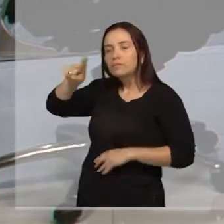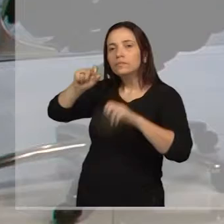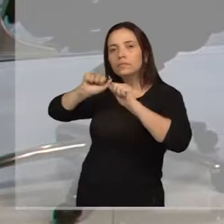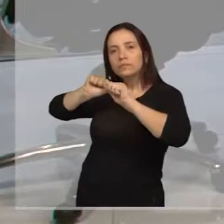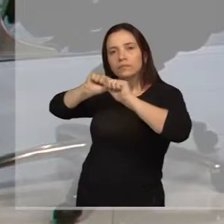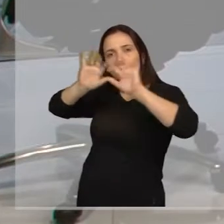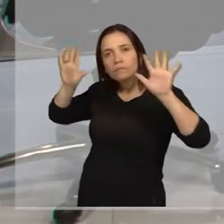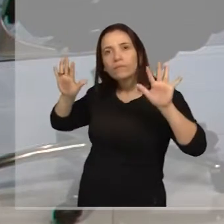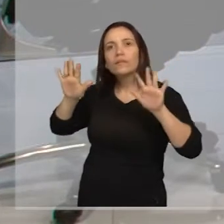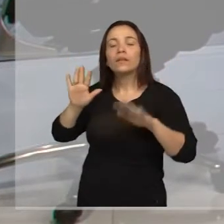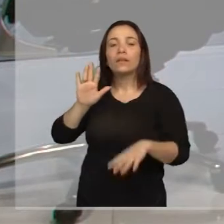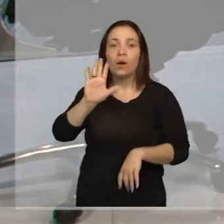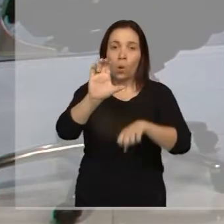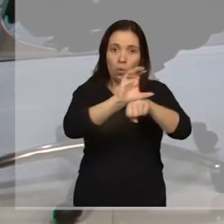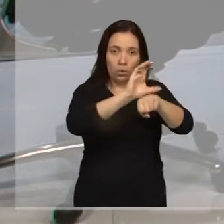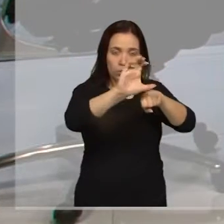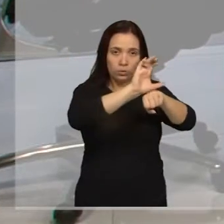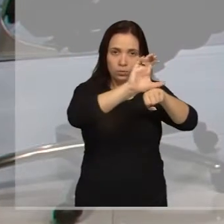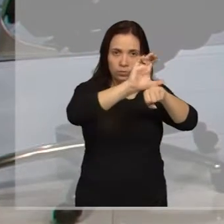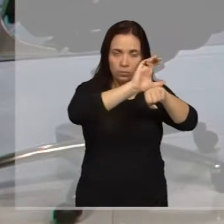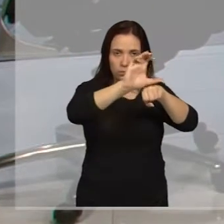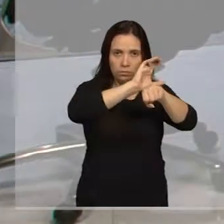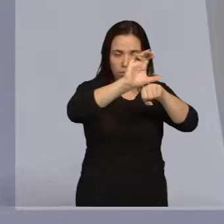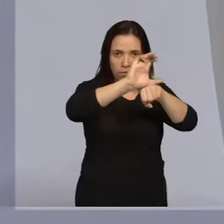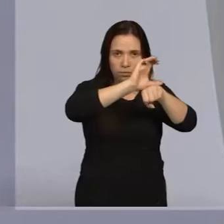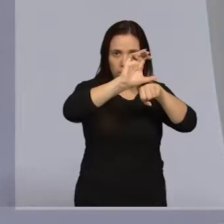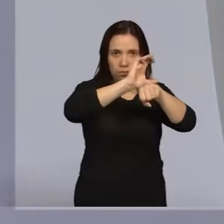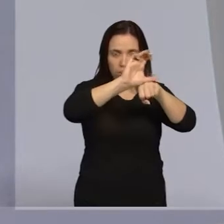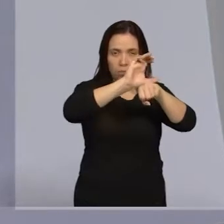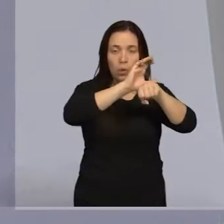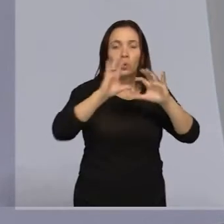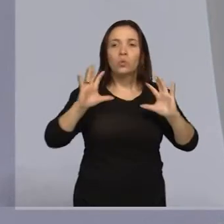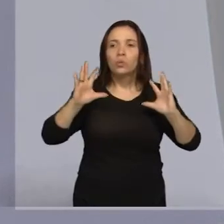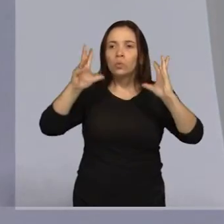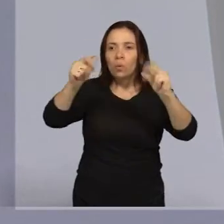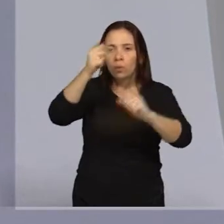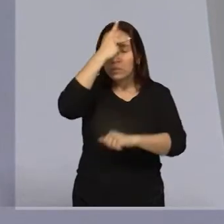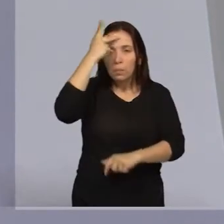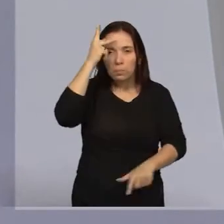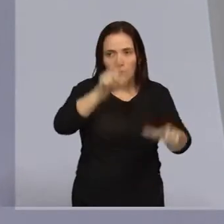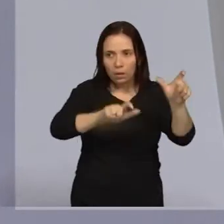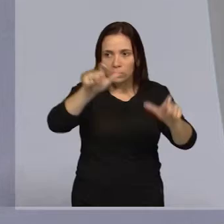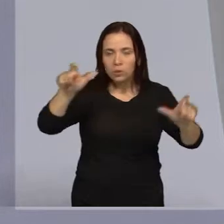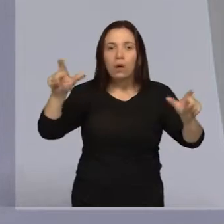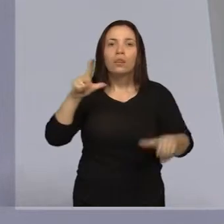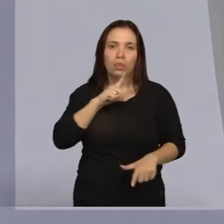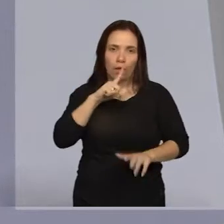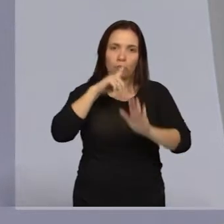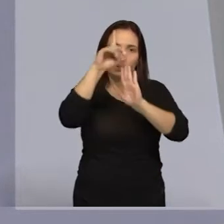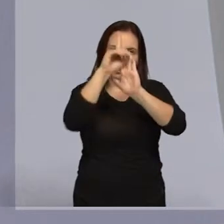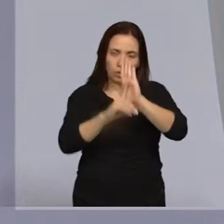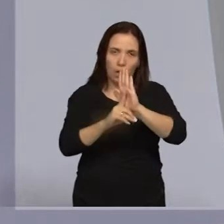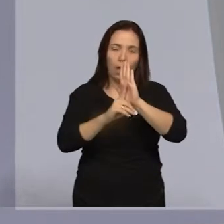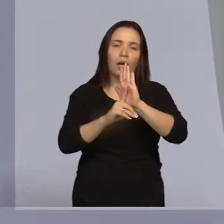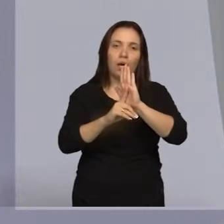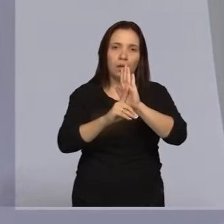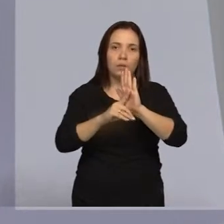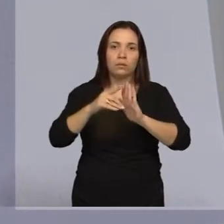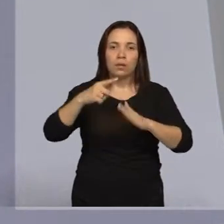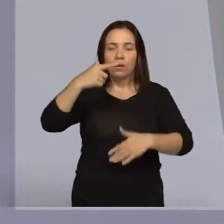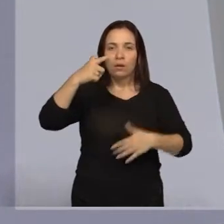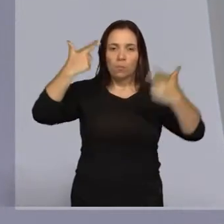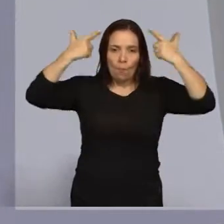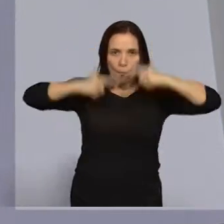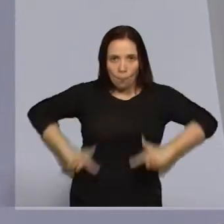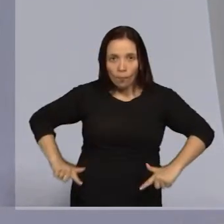esclareçam. Constitucionalmente, todo cidadão é inocente até prova em contrário. Na prática, se